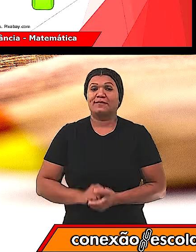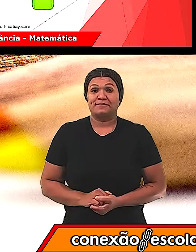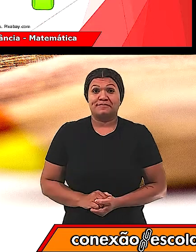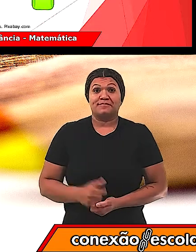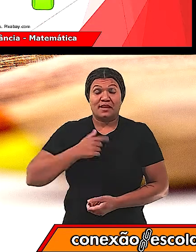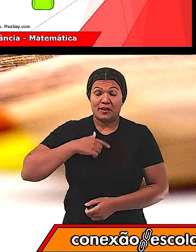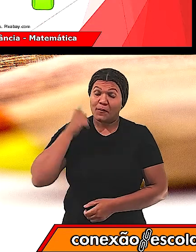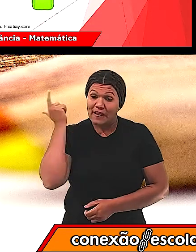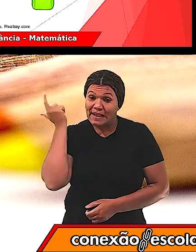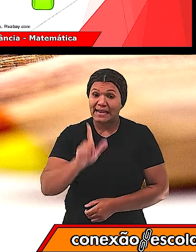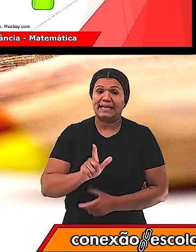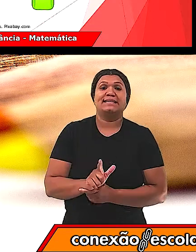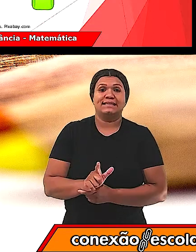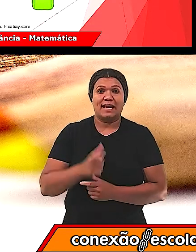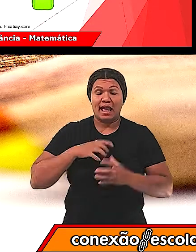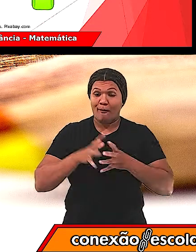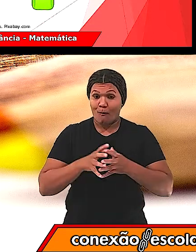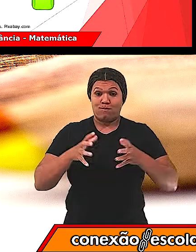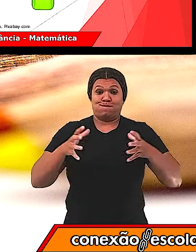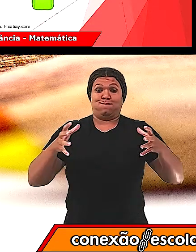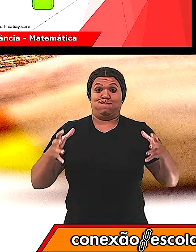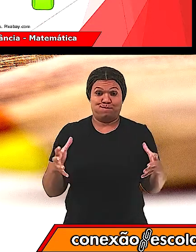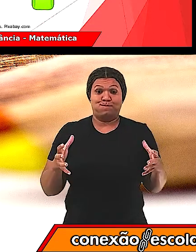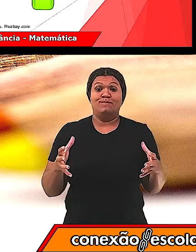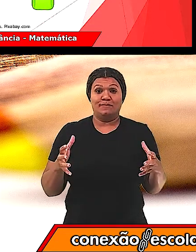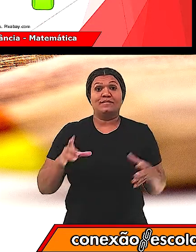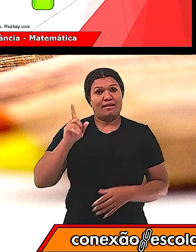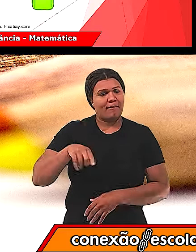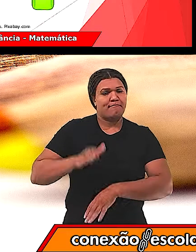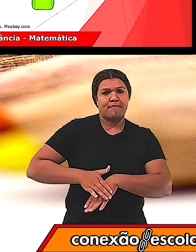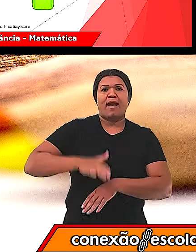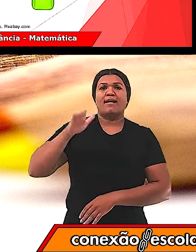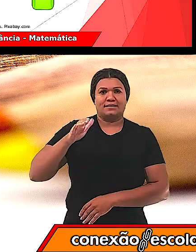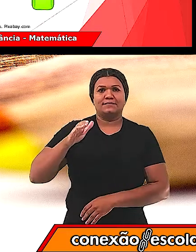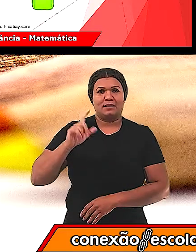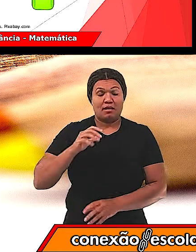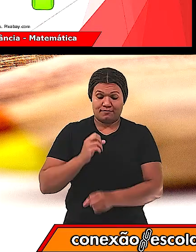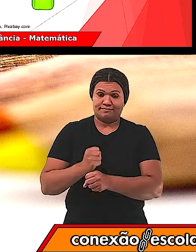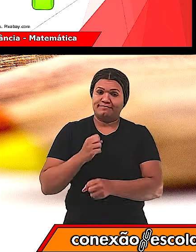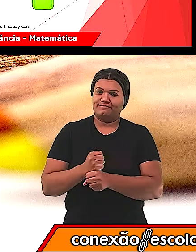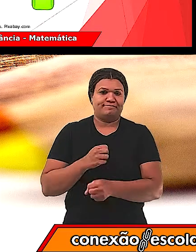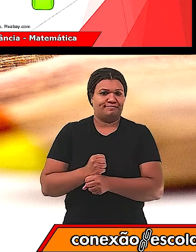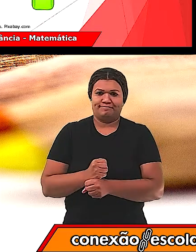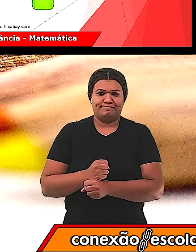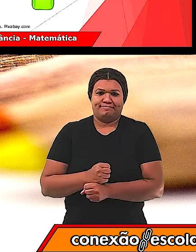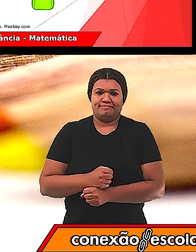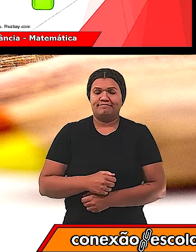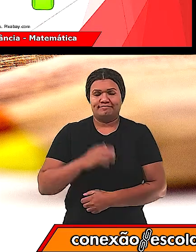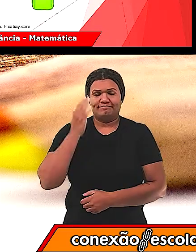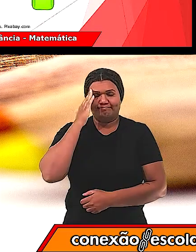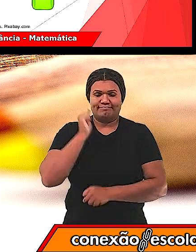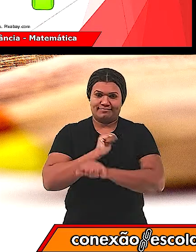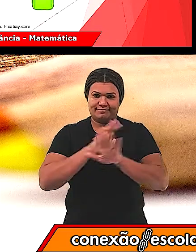vou ganhar, eu vou aumentar. Então, é mais, é adição. Não tem como errar.